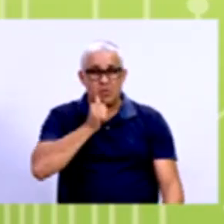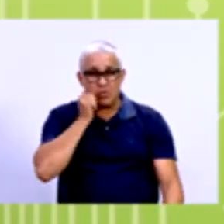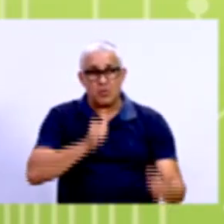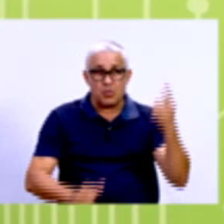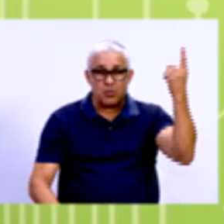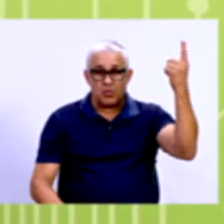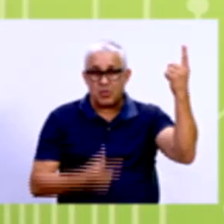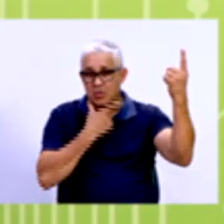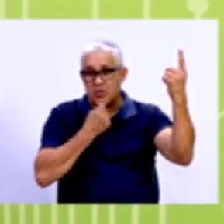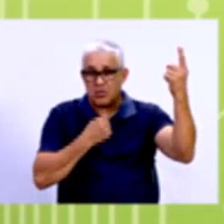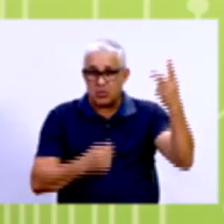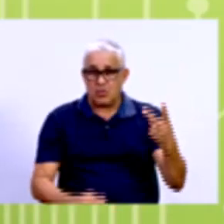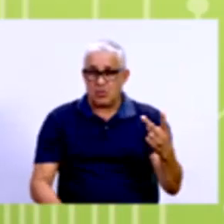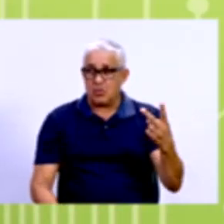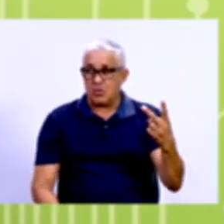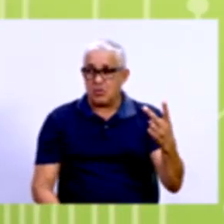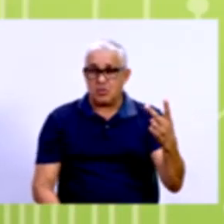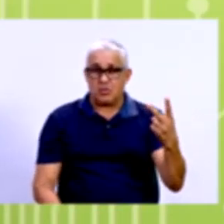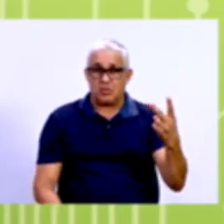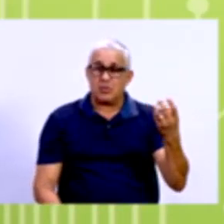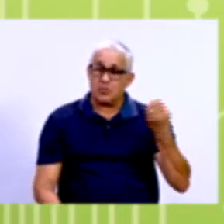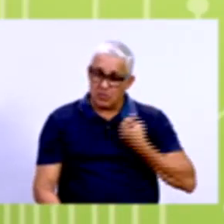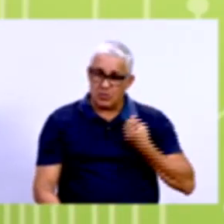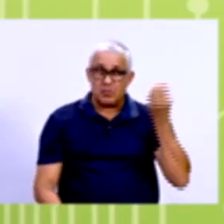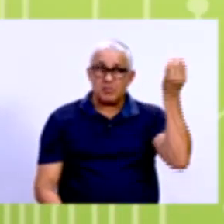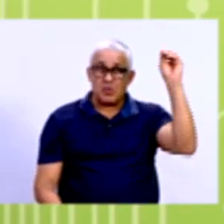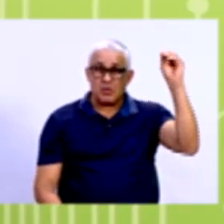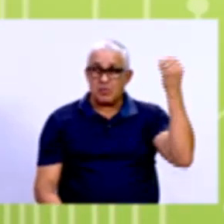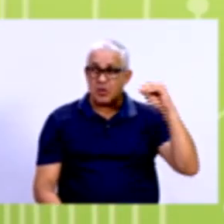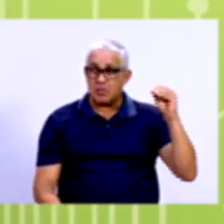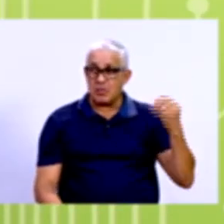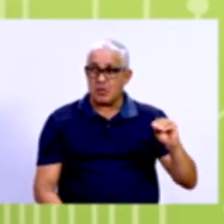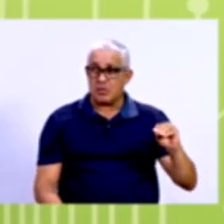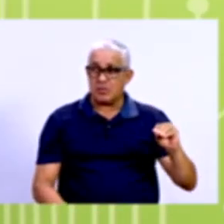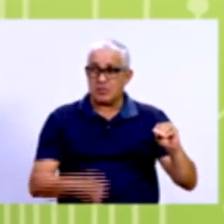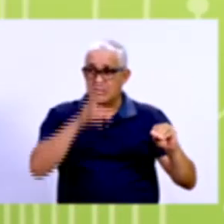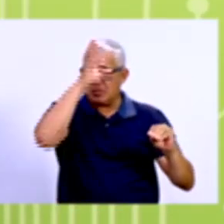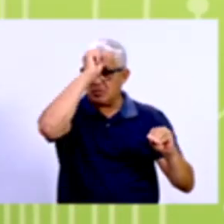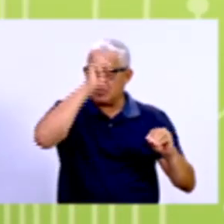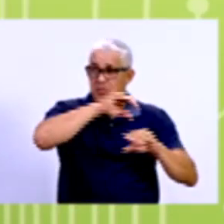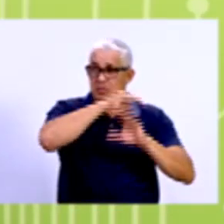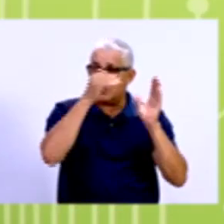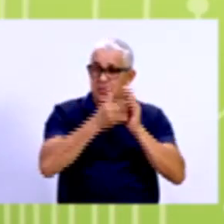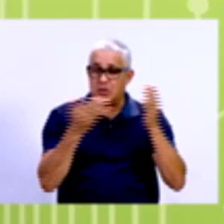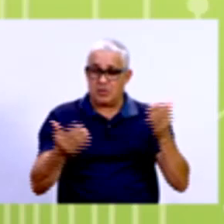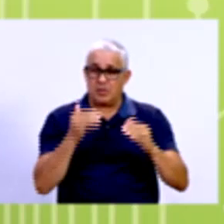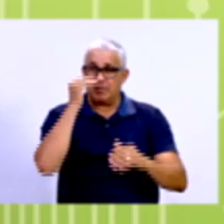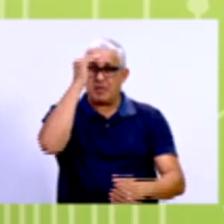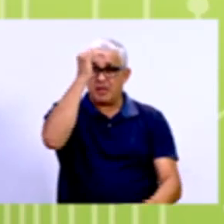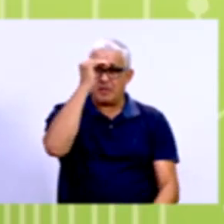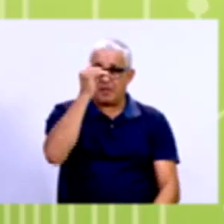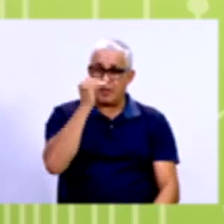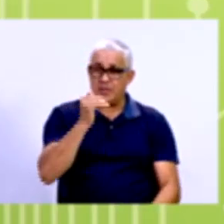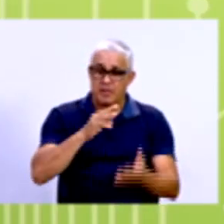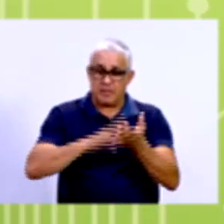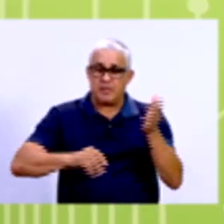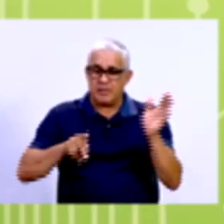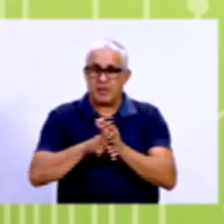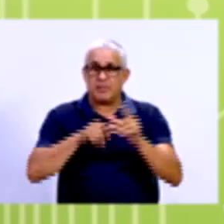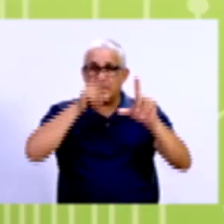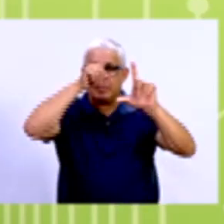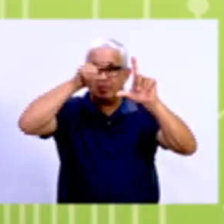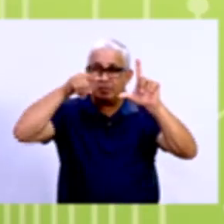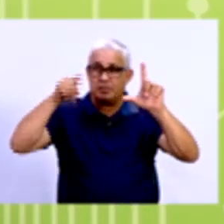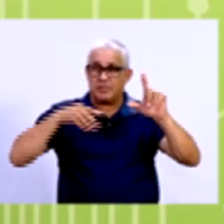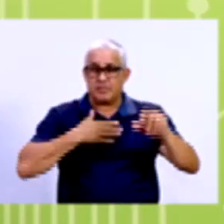gente deixa todos os dados em forma numérica. Então, a gente aprendeu tudo isso. Agora, a gente vendo as fases do método estatístico aqui, fica bem